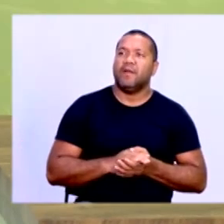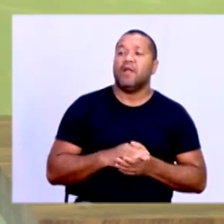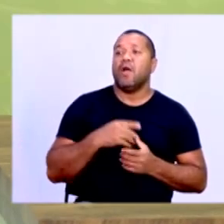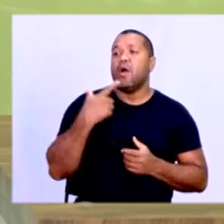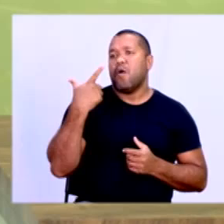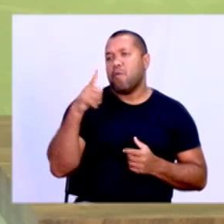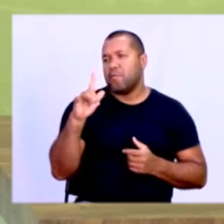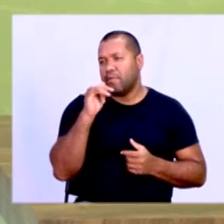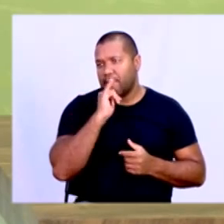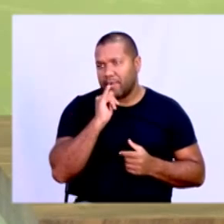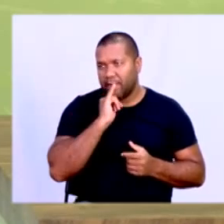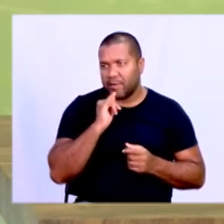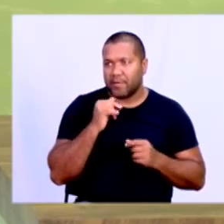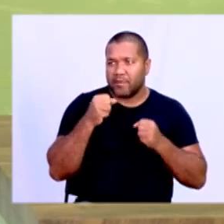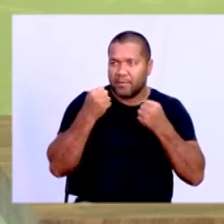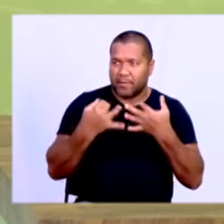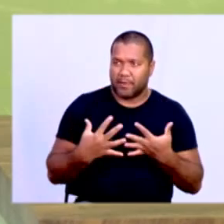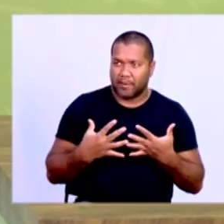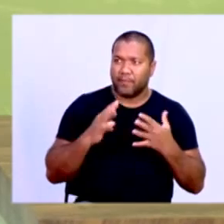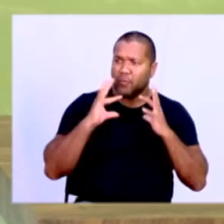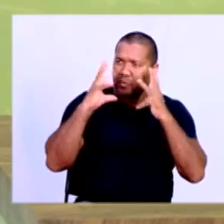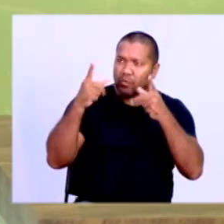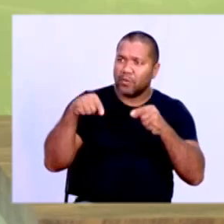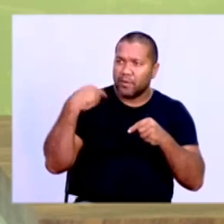que explica bem. Tudo que você